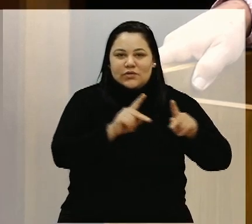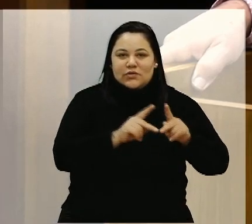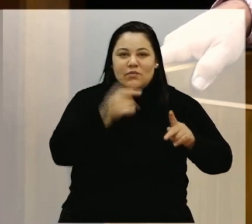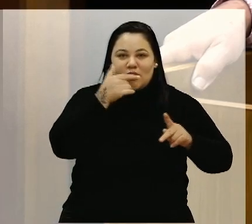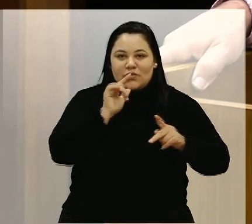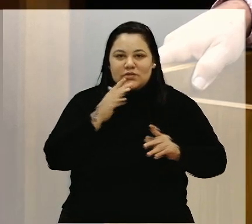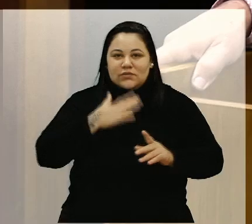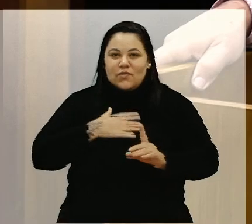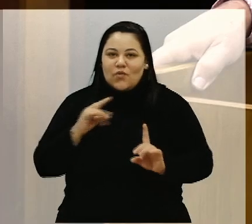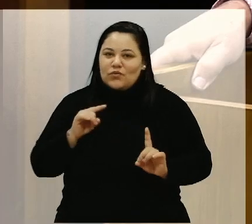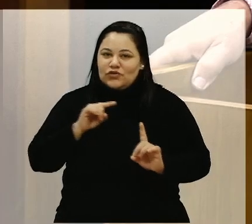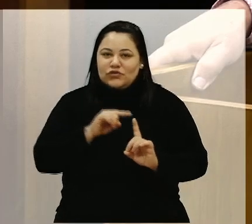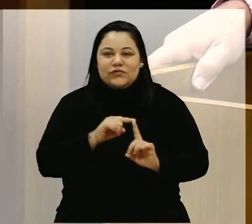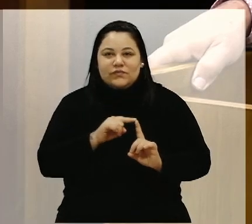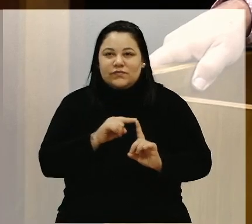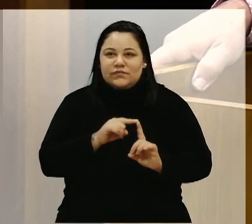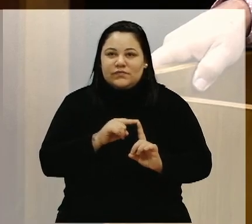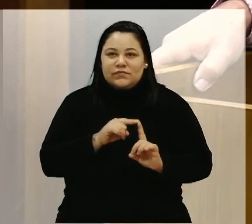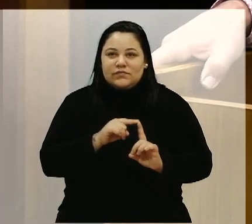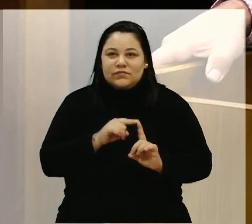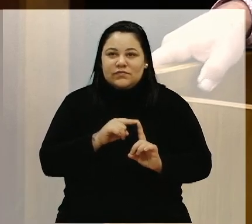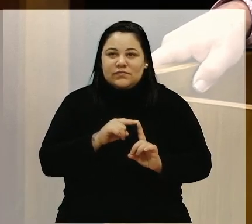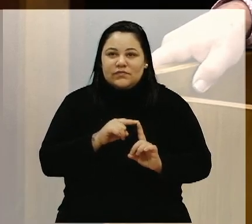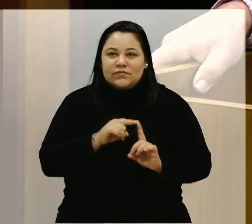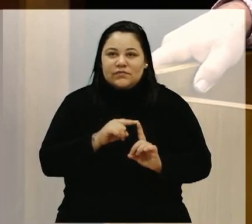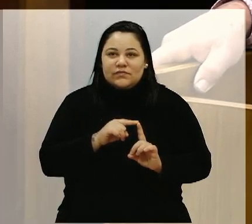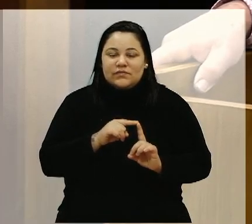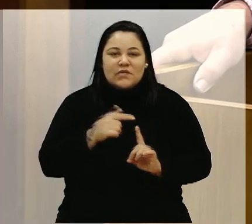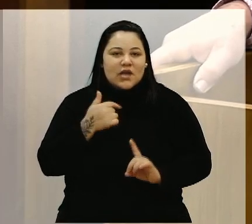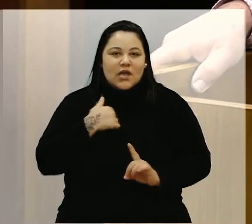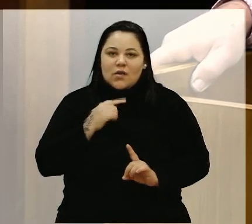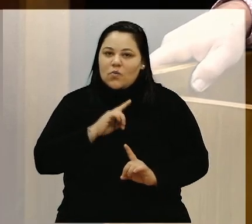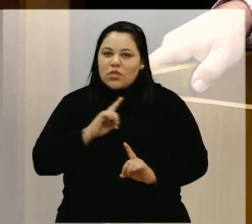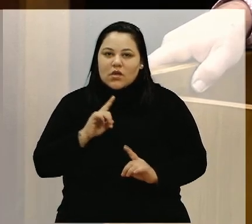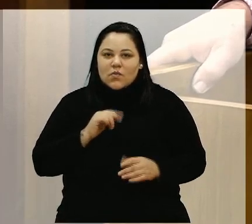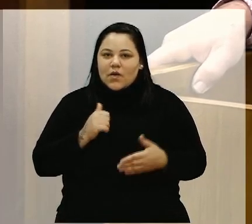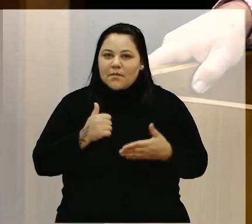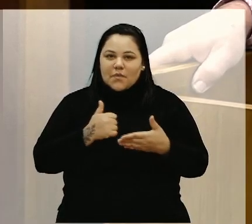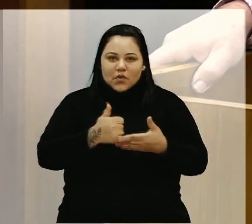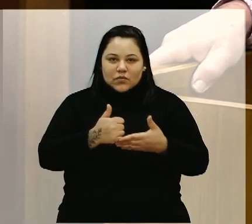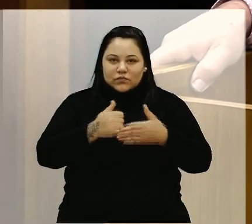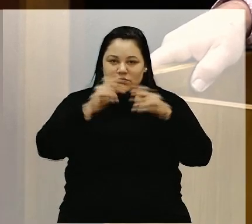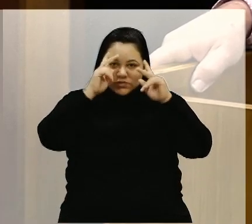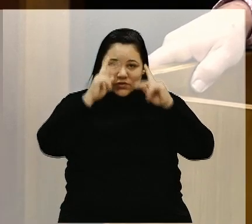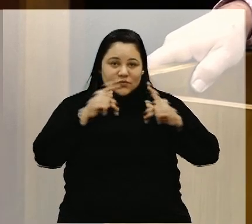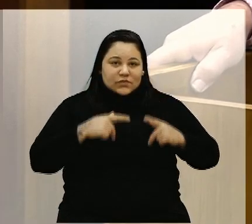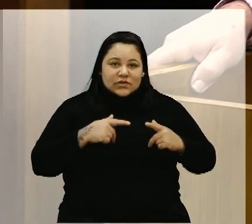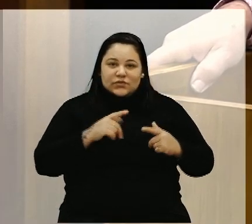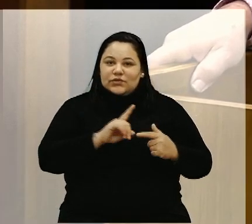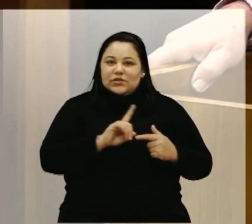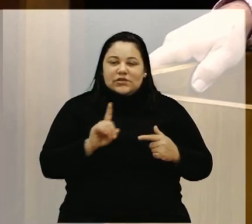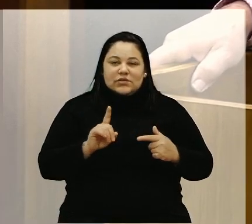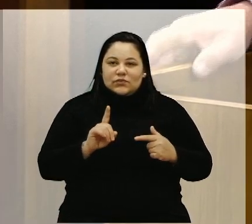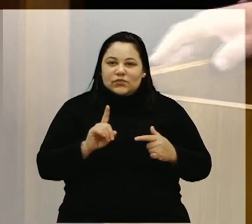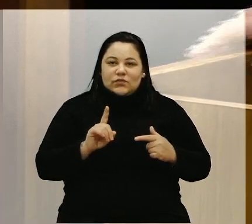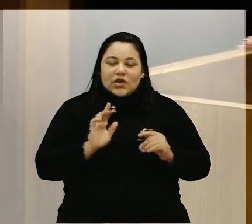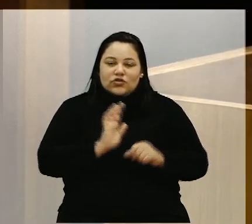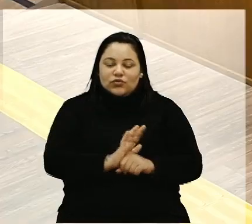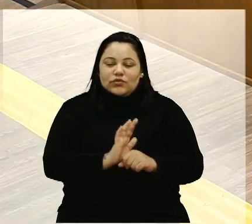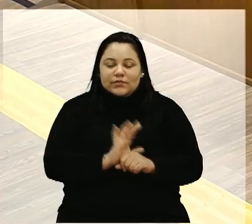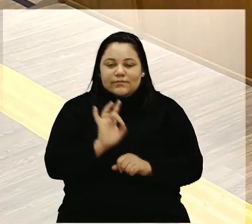chegar ao poder. Não conte com esse vereador, com esse ser humano, se for nessa caminhada. Era isso, senhor presidente.